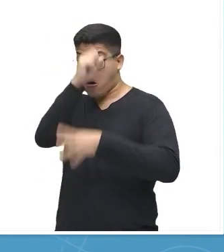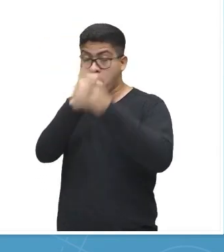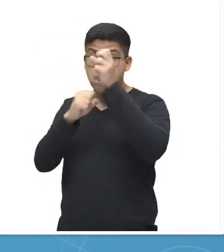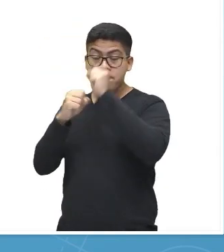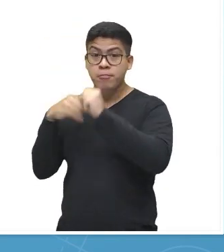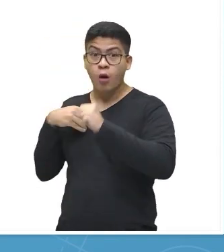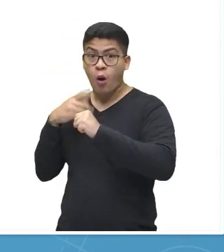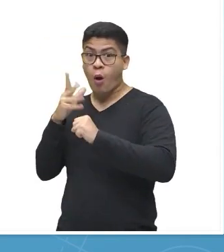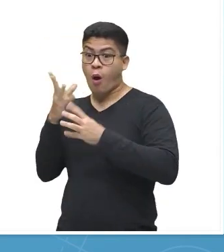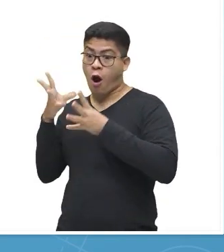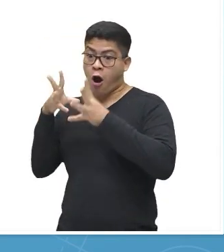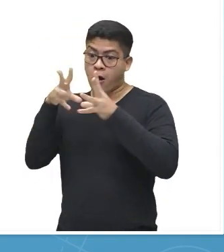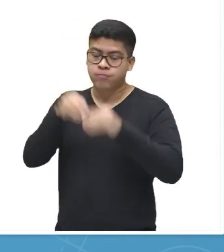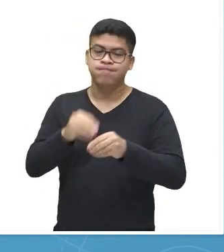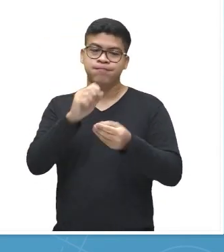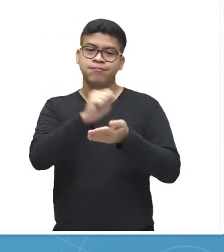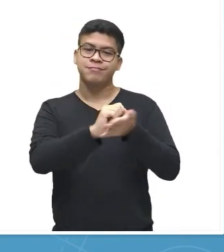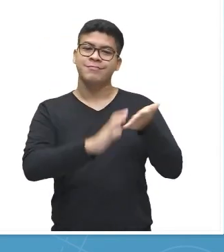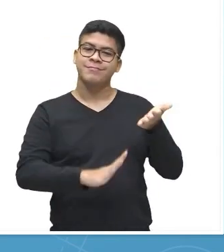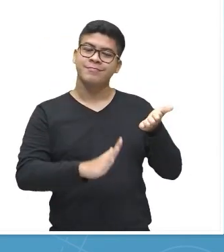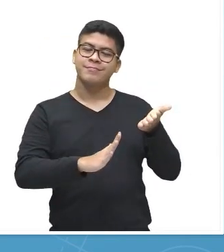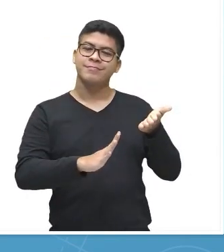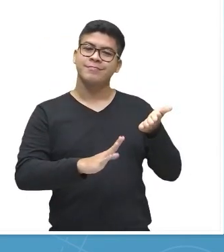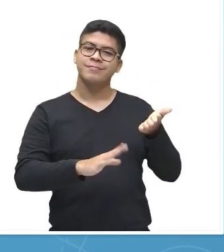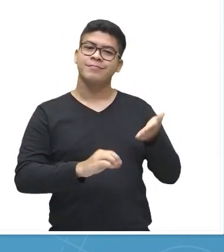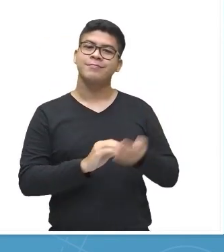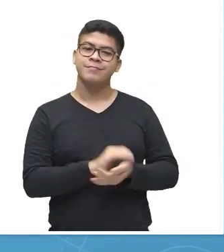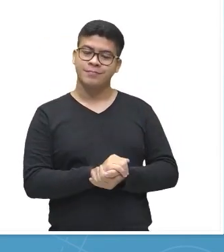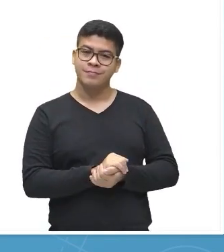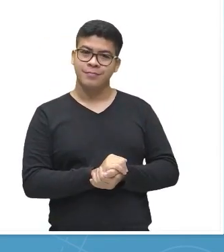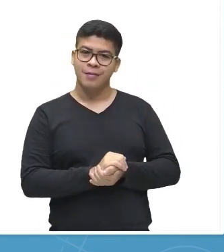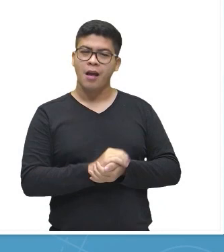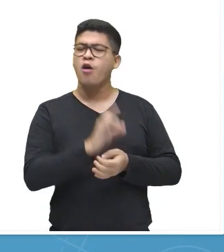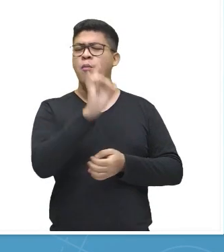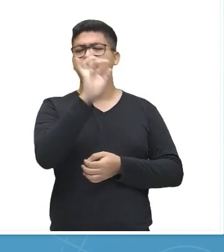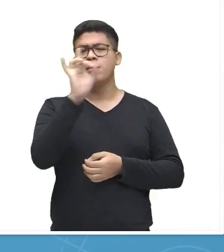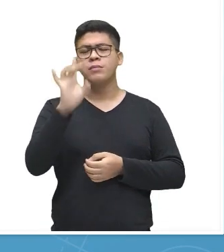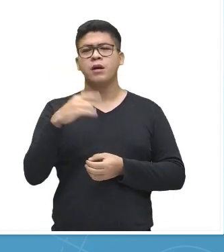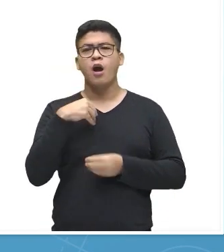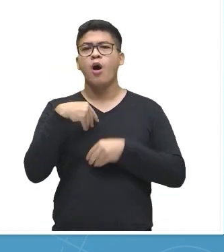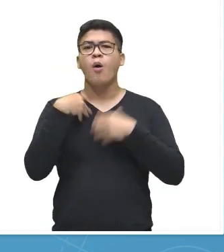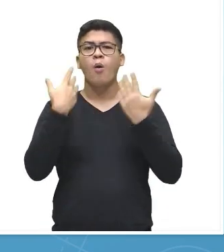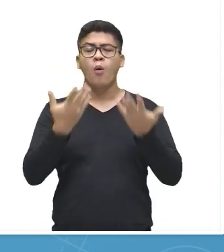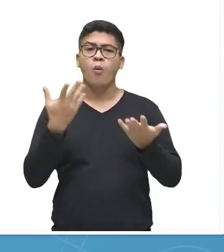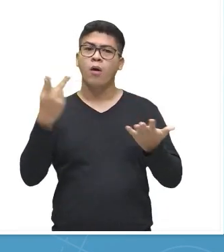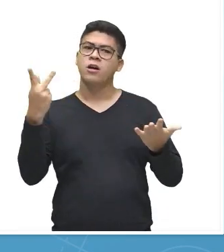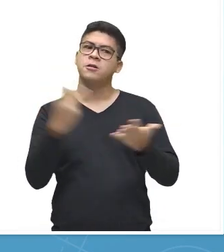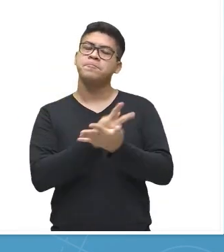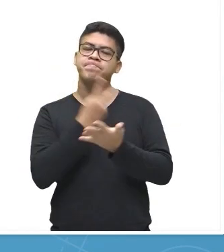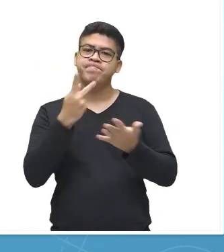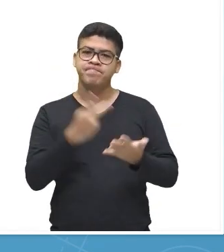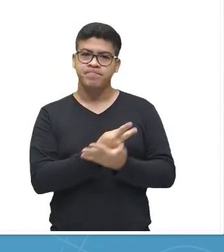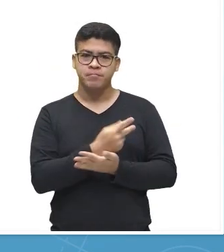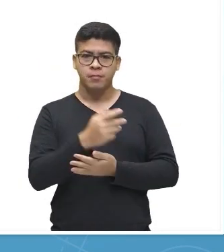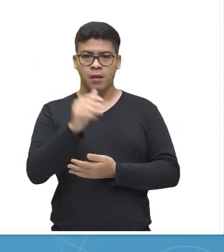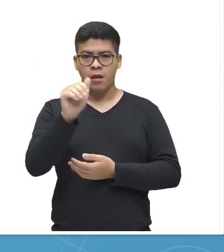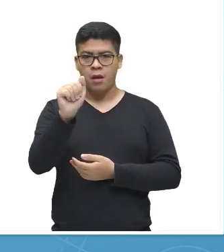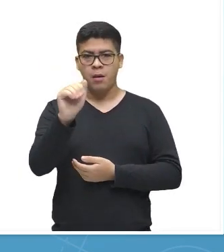ontem. Vamos lá então verificar cada uma das questões para ver qual é a incorreta.